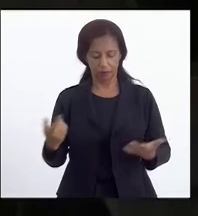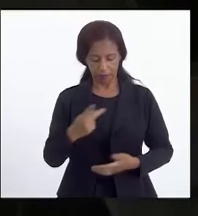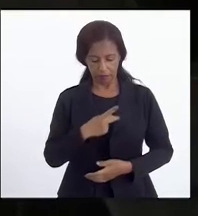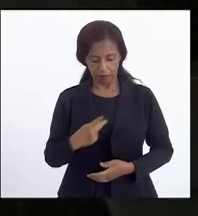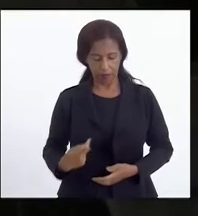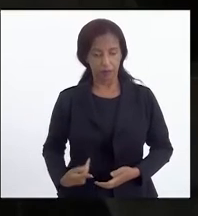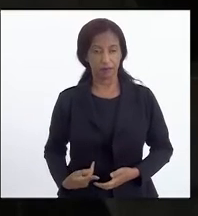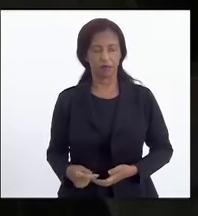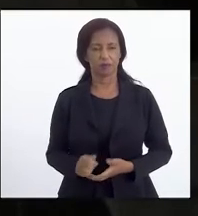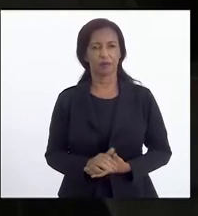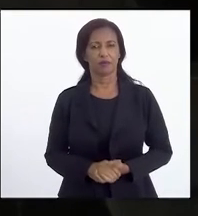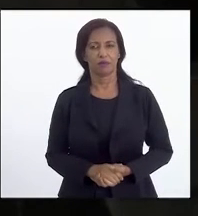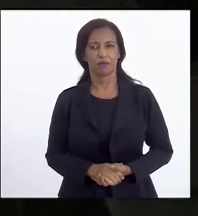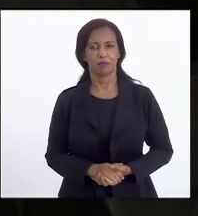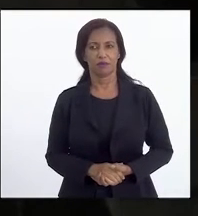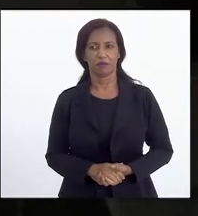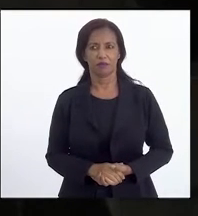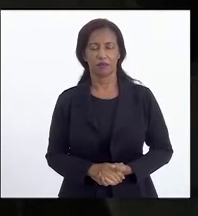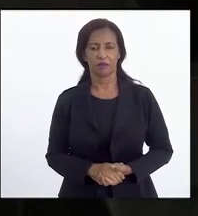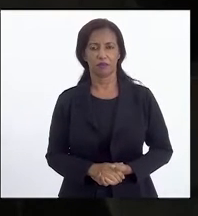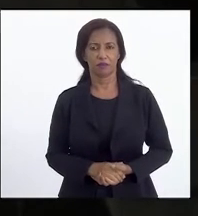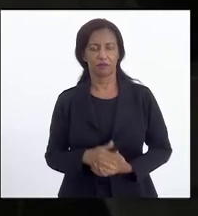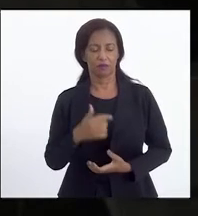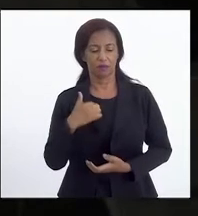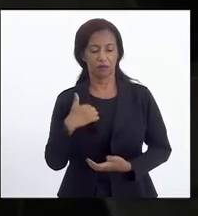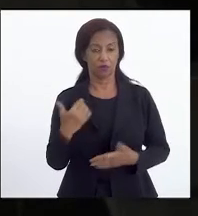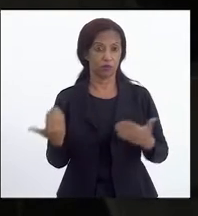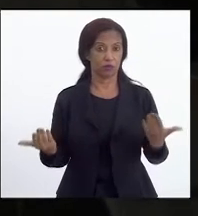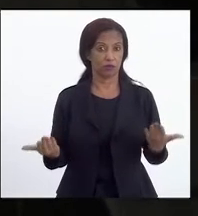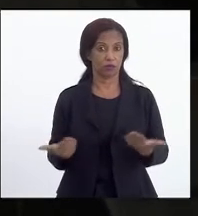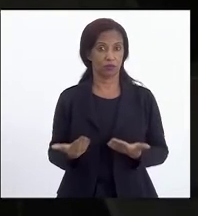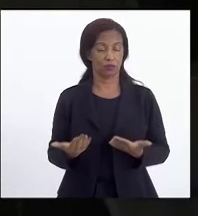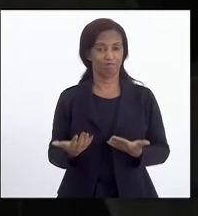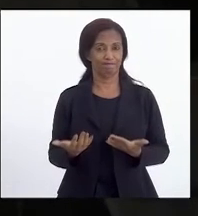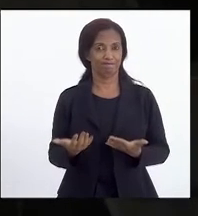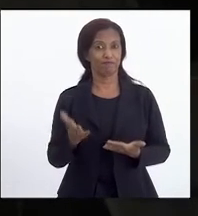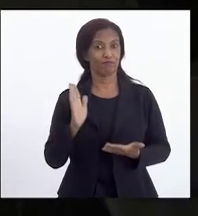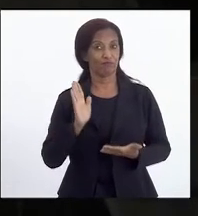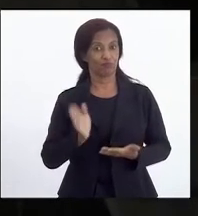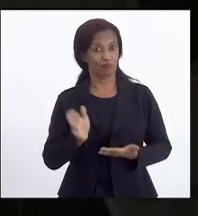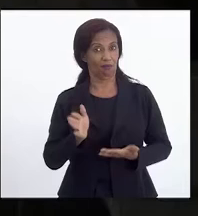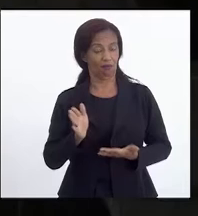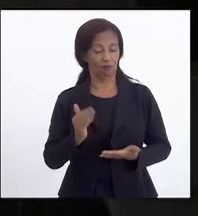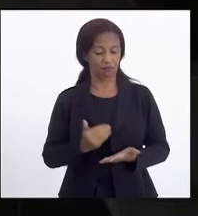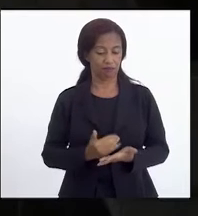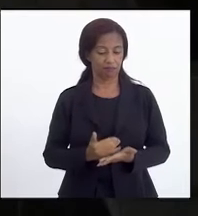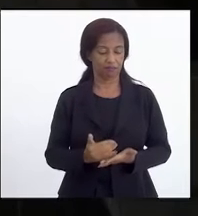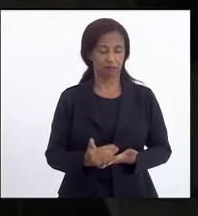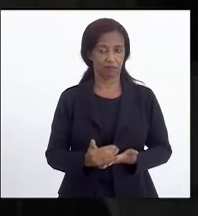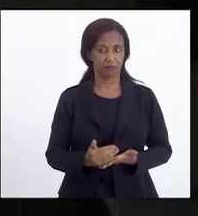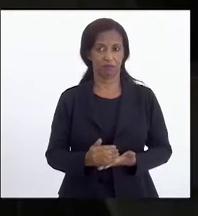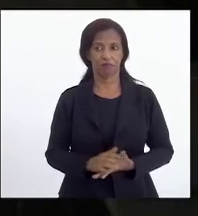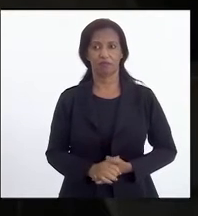presidente e eu quero já desde agora